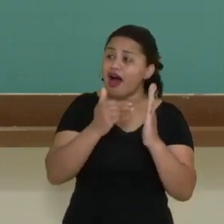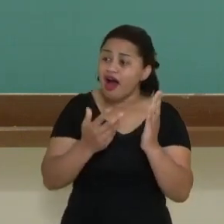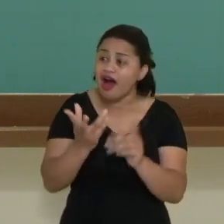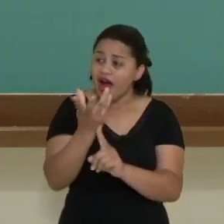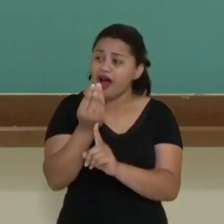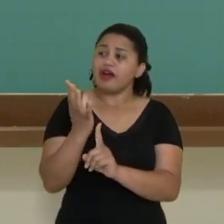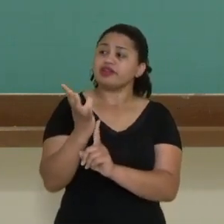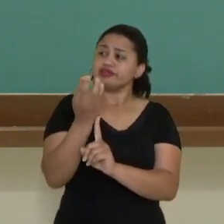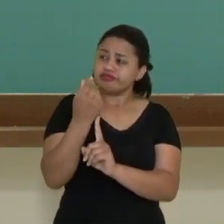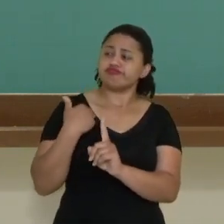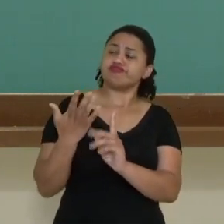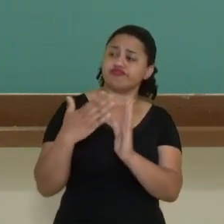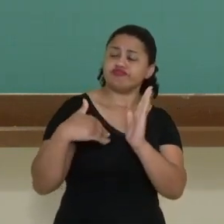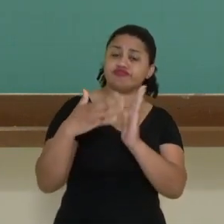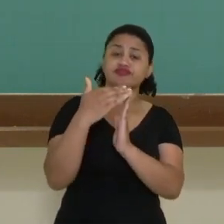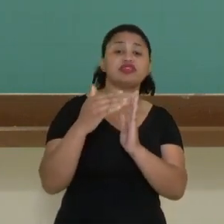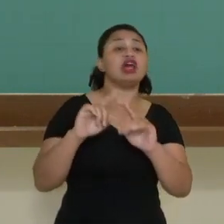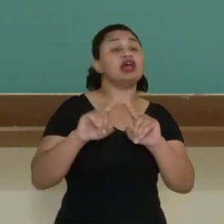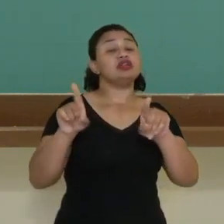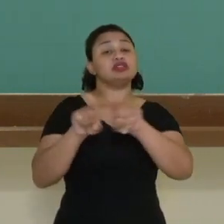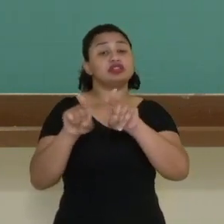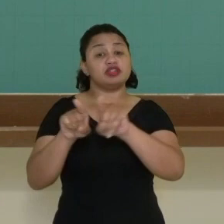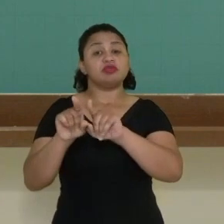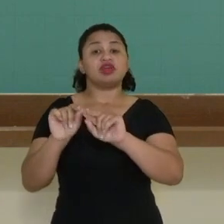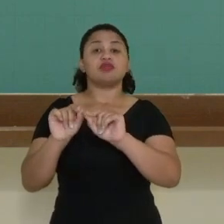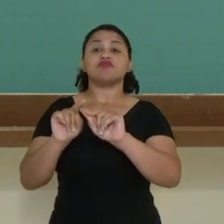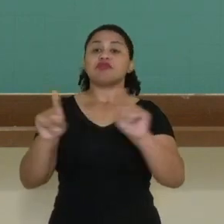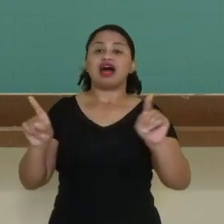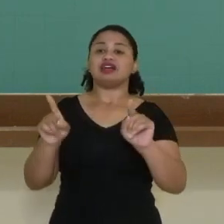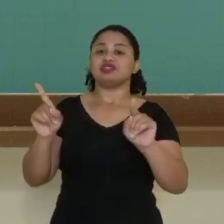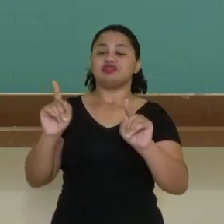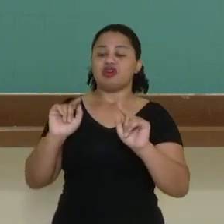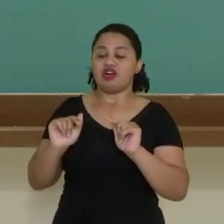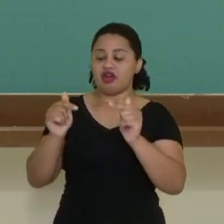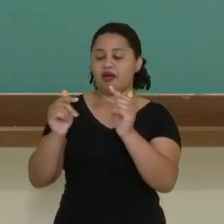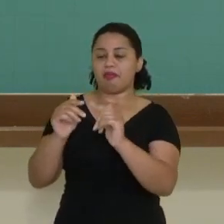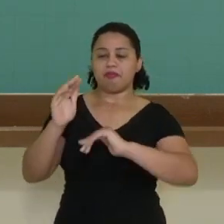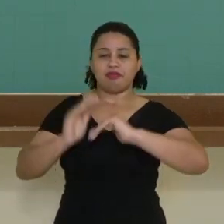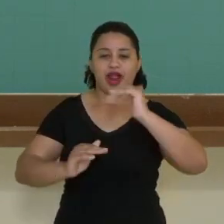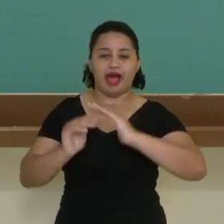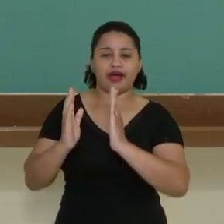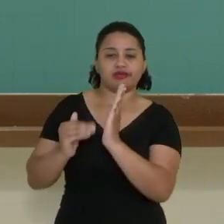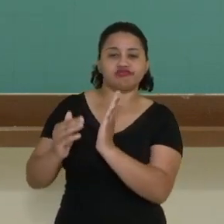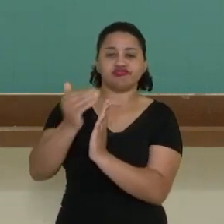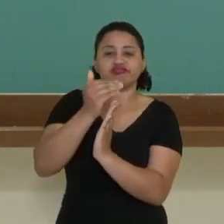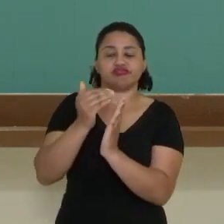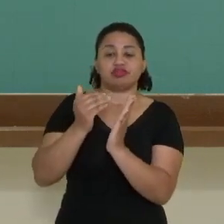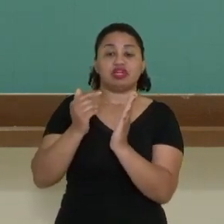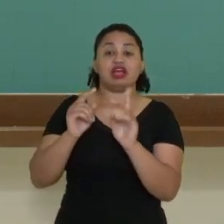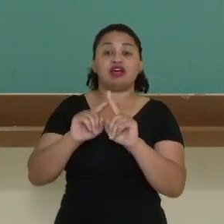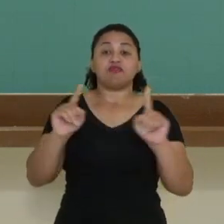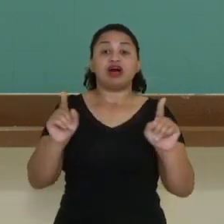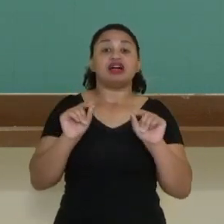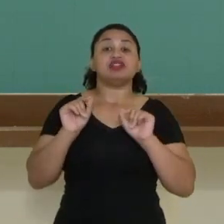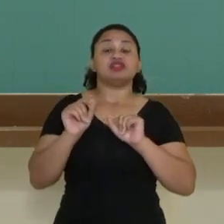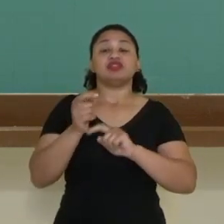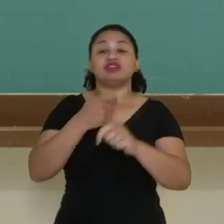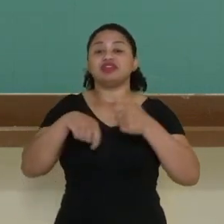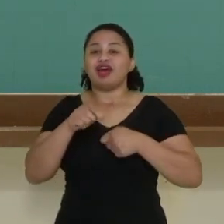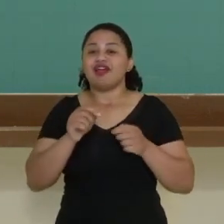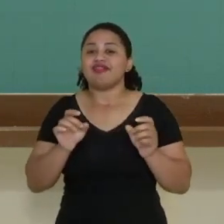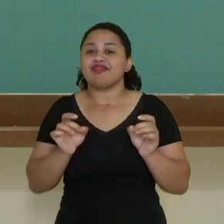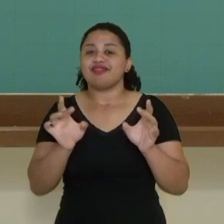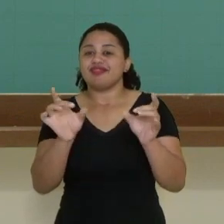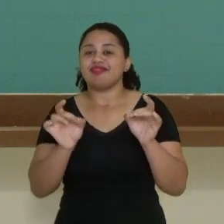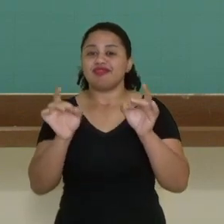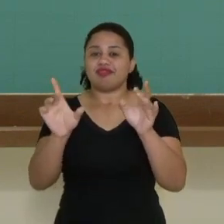também foi. Só que o Theo não foi para a parte prática de fazer arte, ele foi como um mercador da arte, um negociador